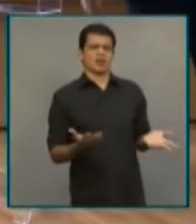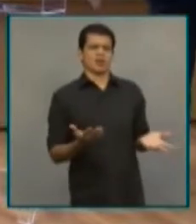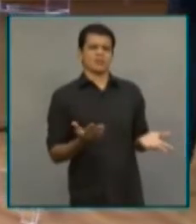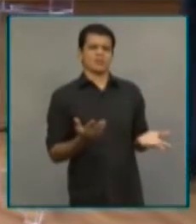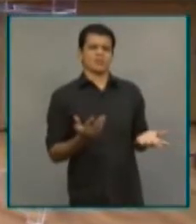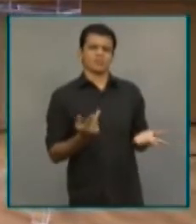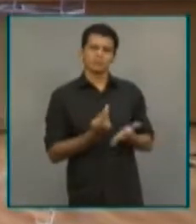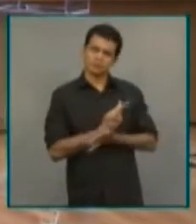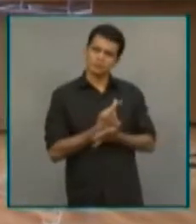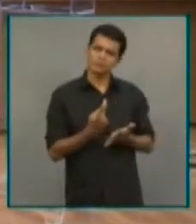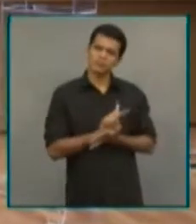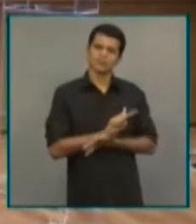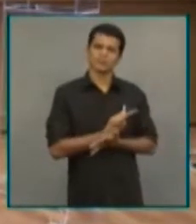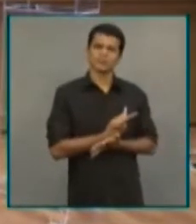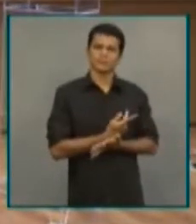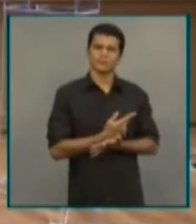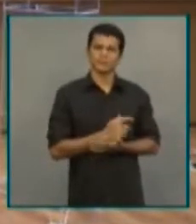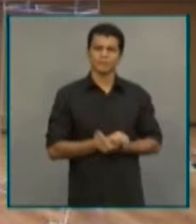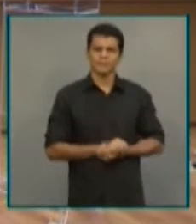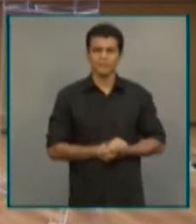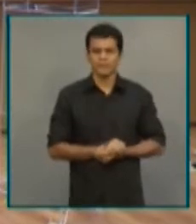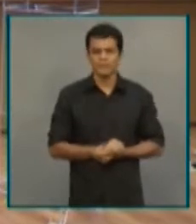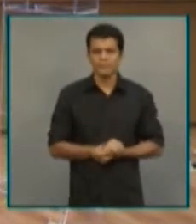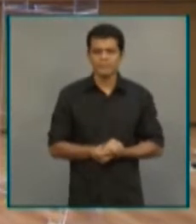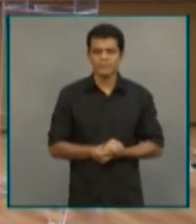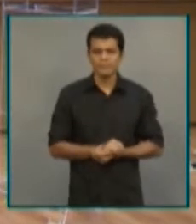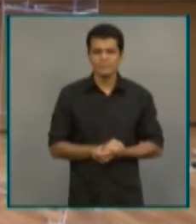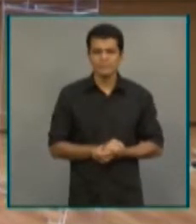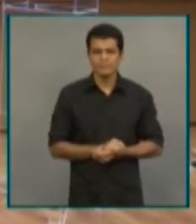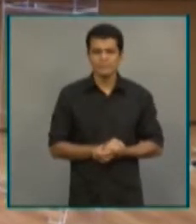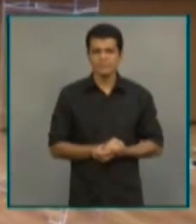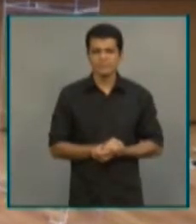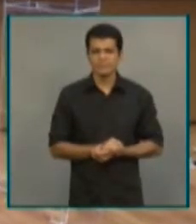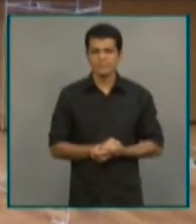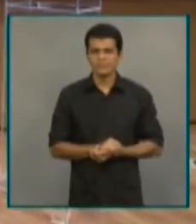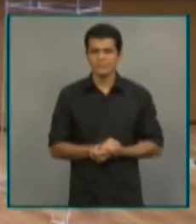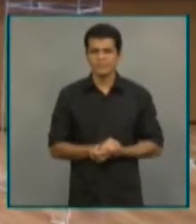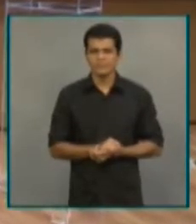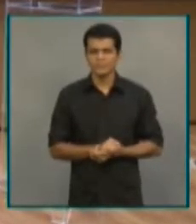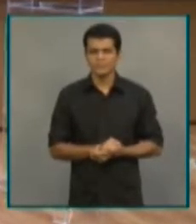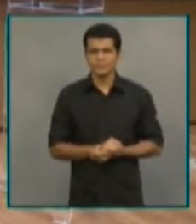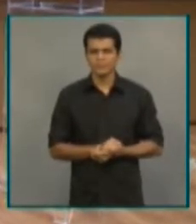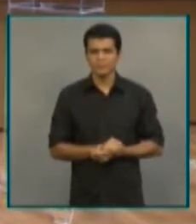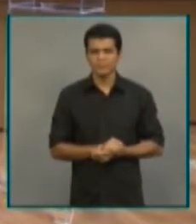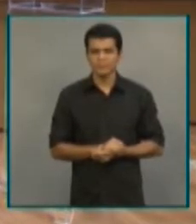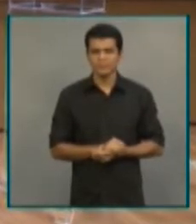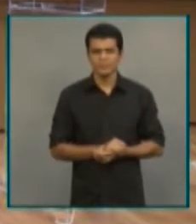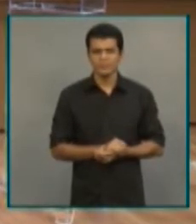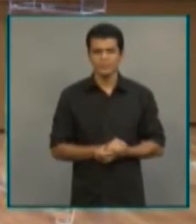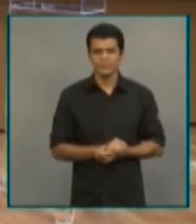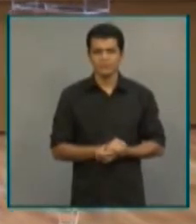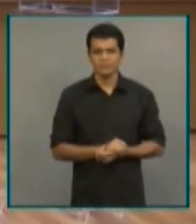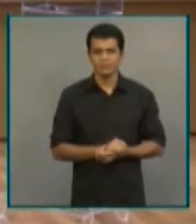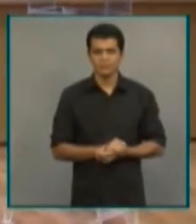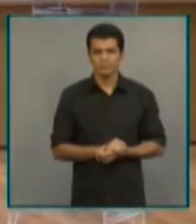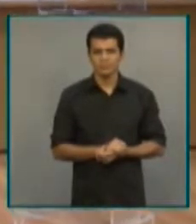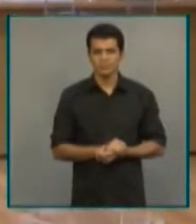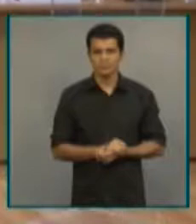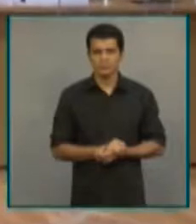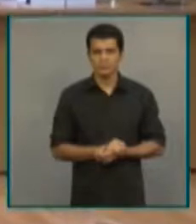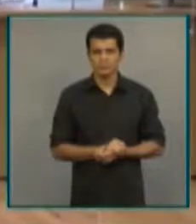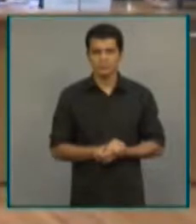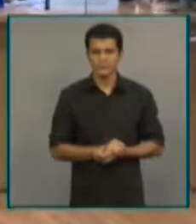A presidência agradece aos dois candidatos, pedem que retornem às bancadas.